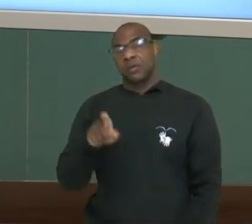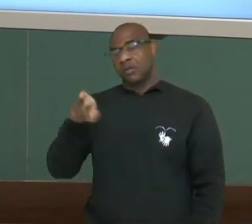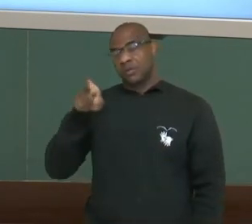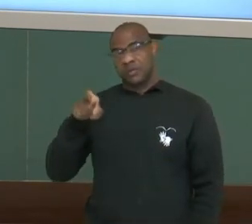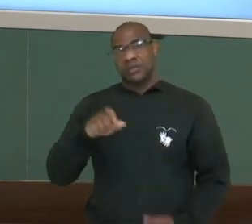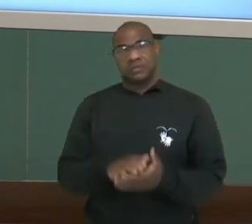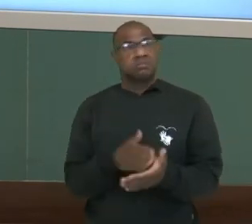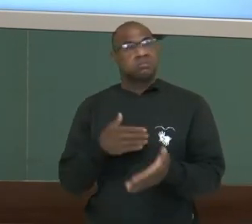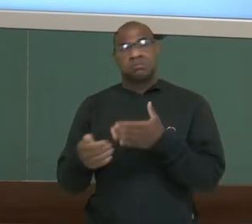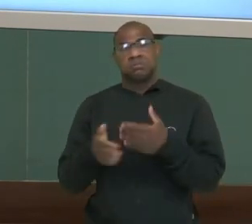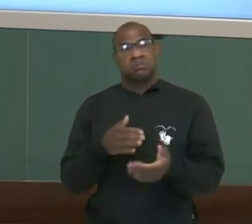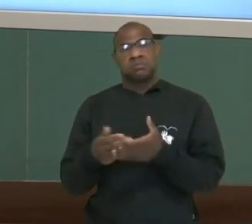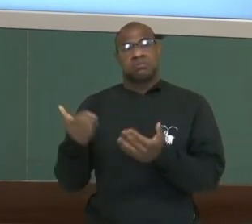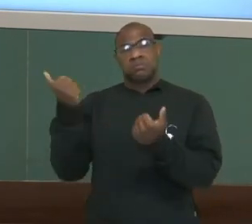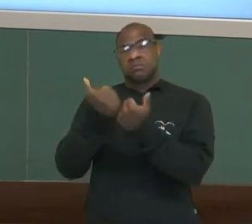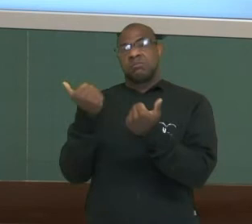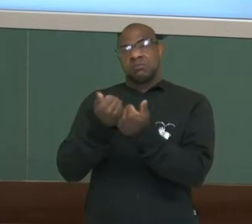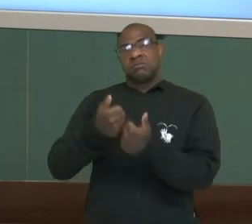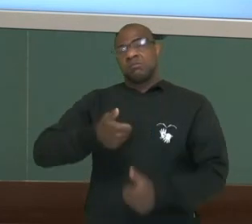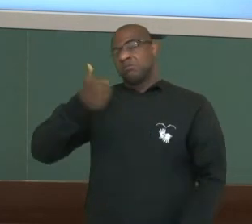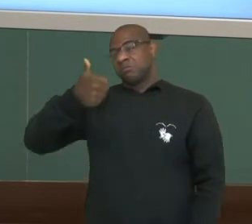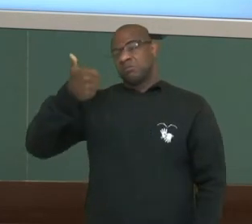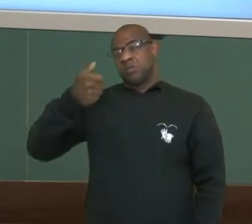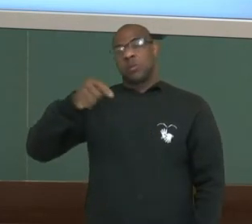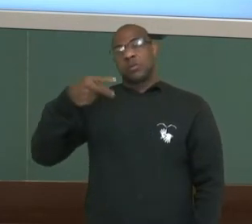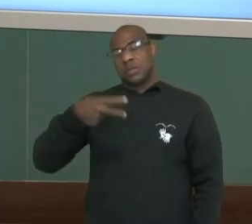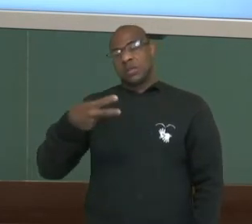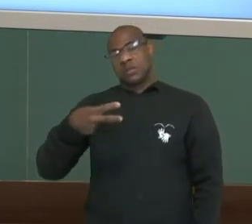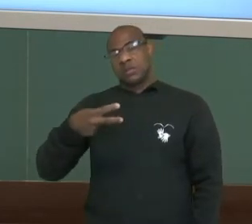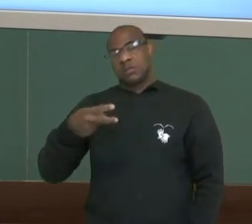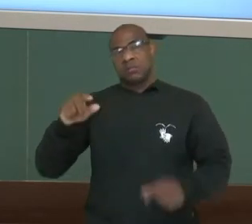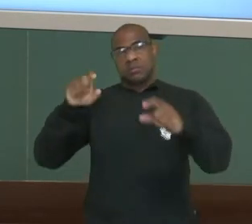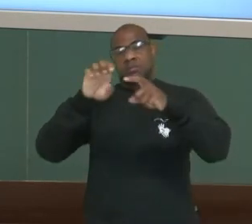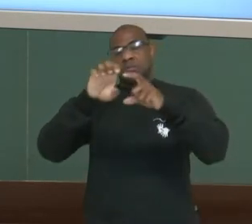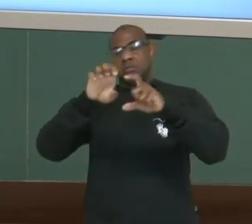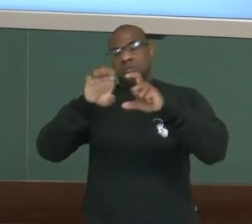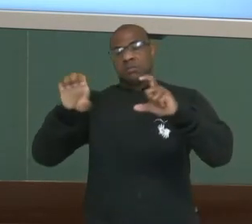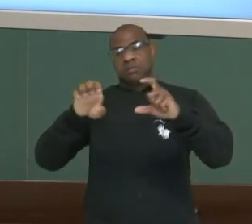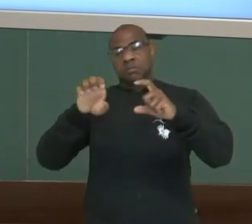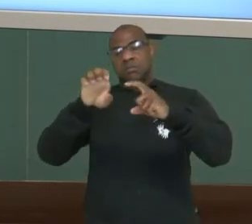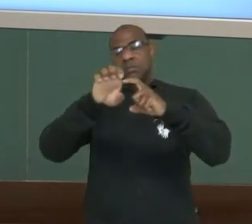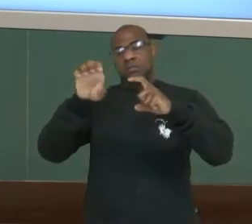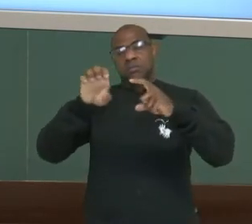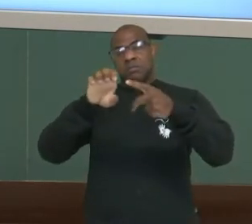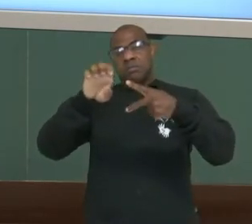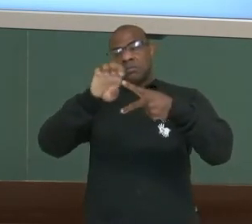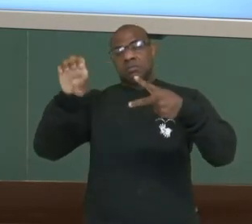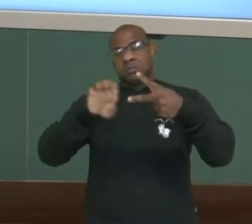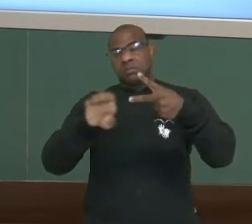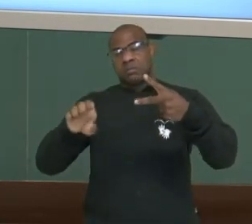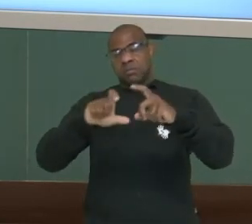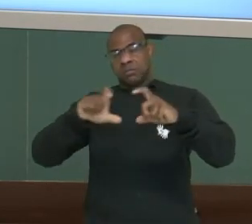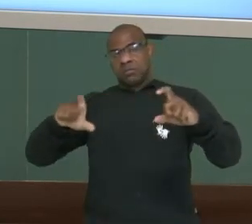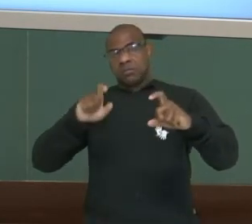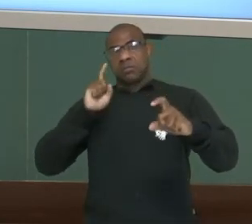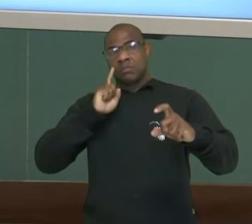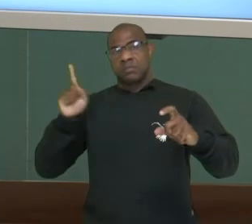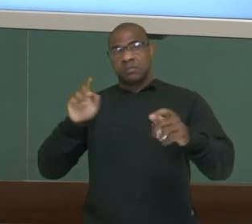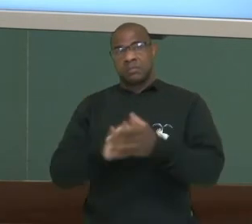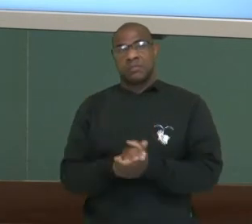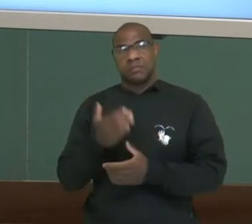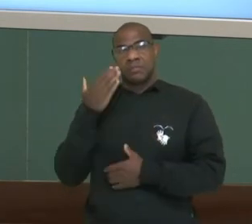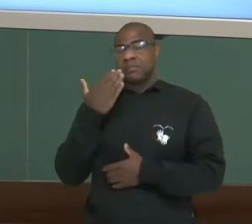faz eu substituir na primeira ou na segunda equação. Nesse caso, a gente substituiu na segunda equação